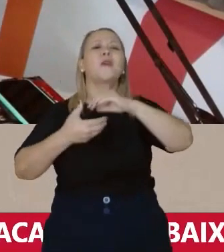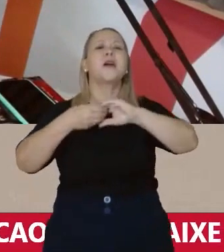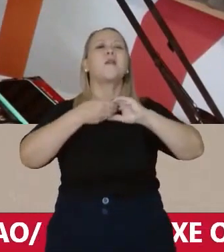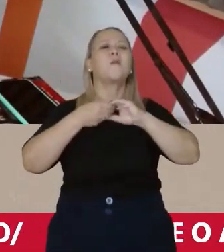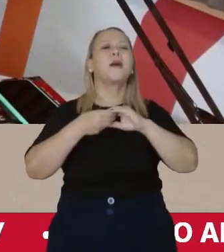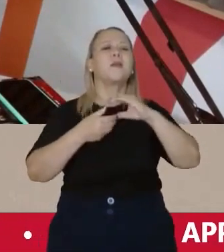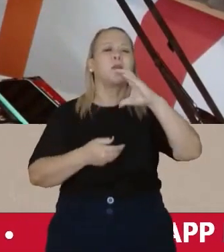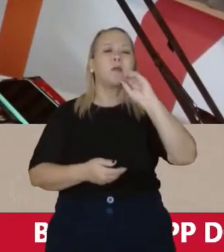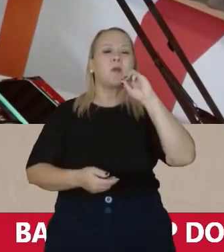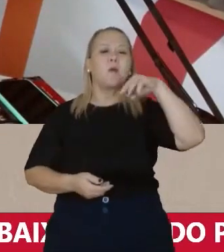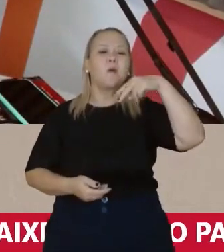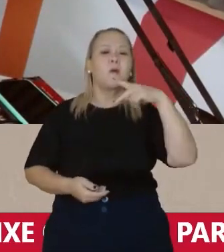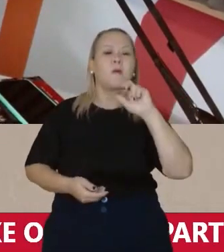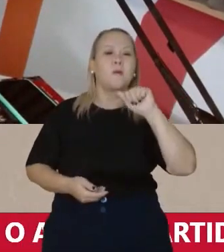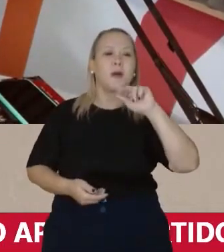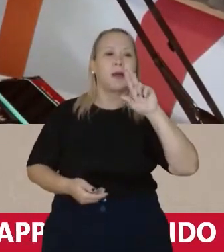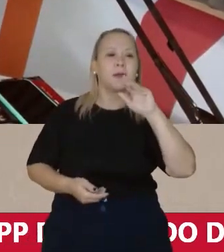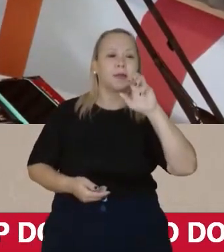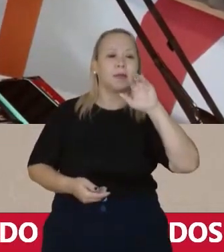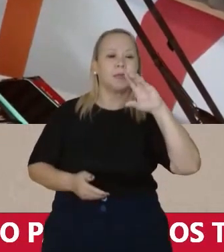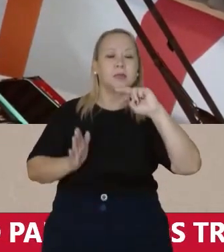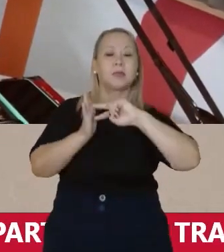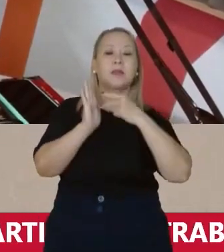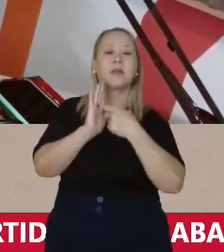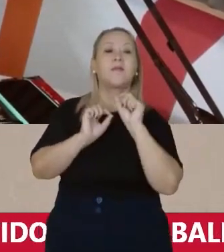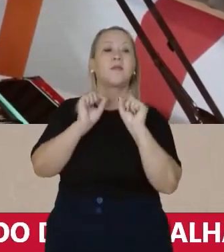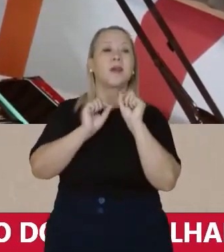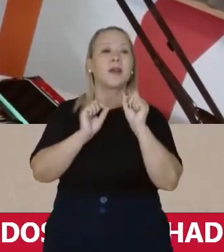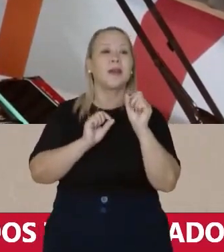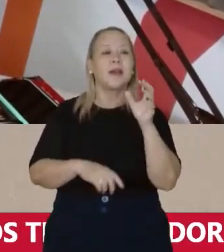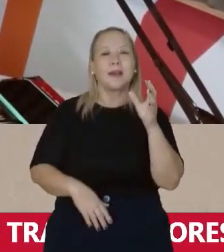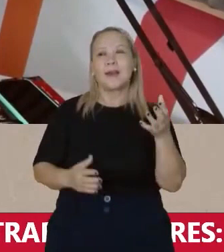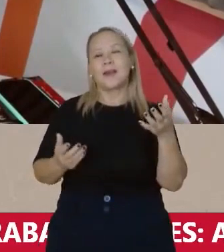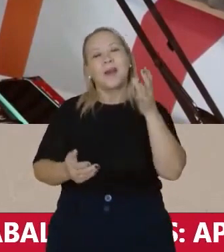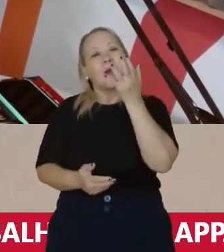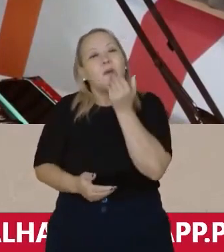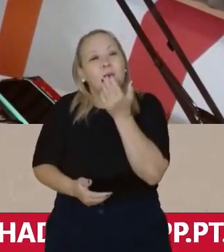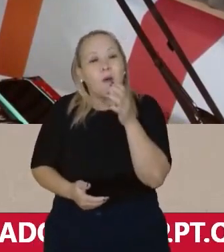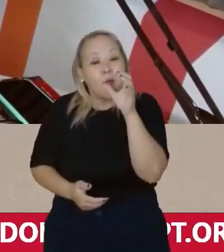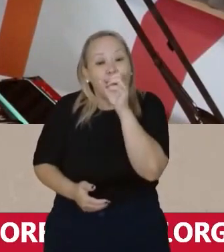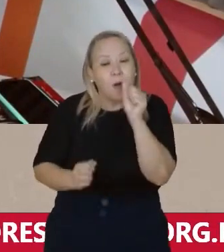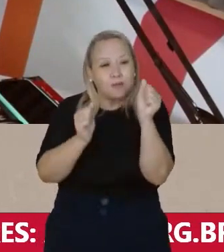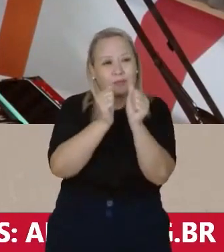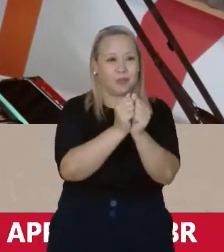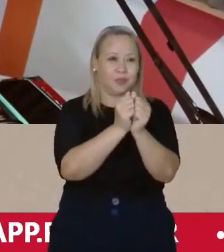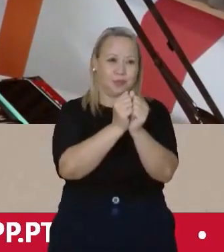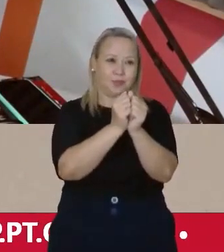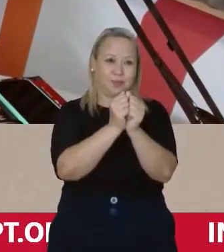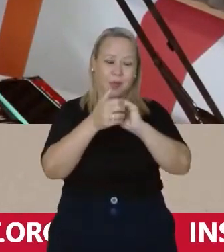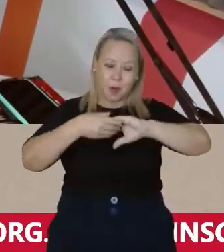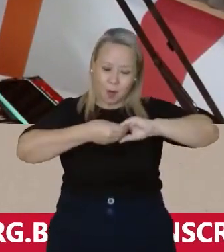sempre fala, em latim significa, é aquele que come o pão comum, é aquele que come pão junto.